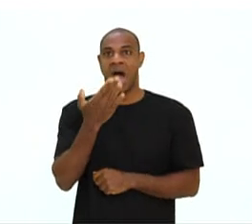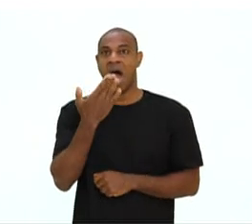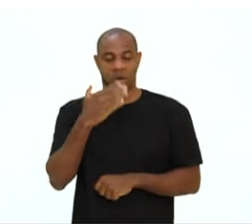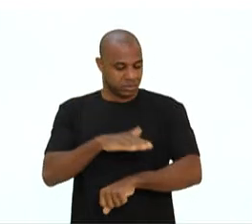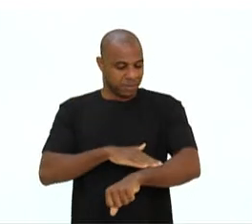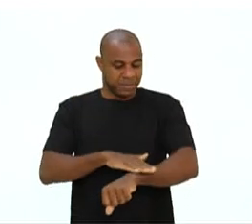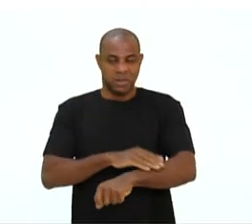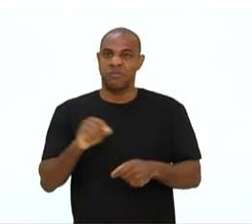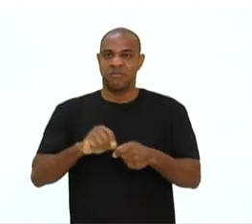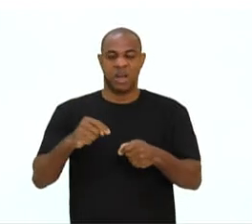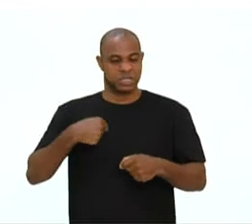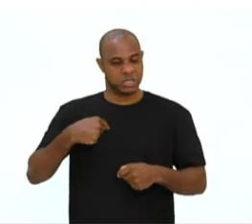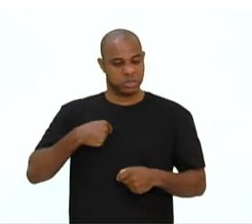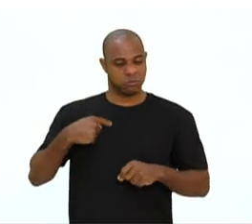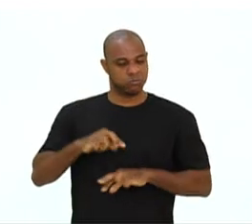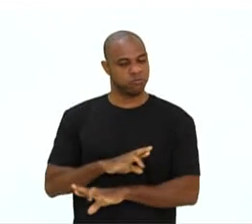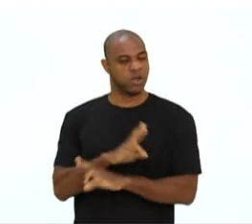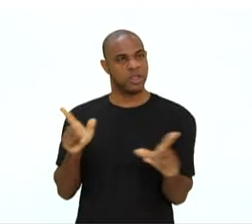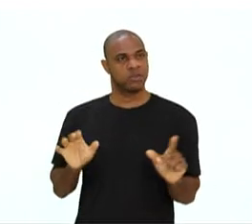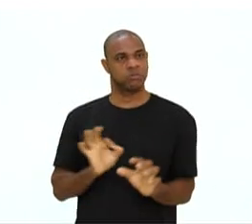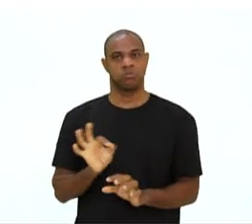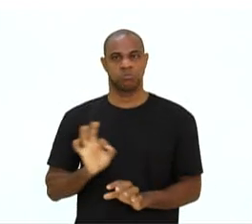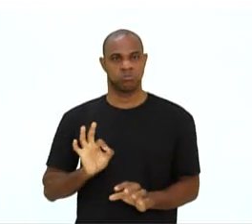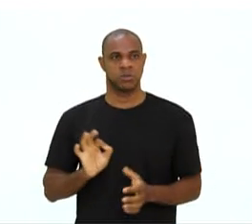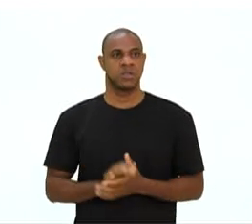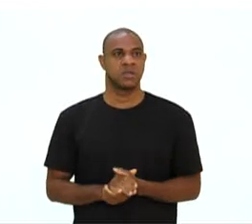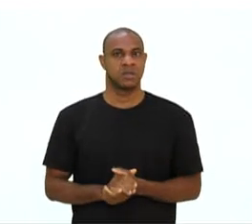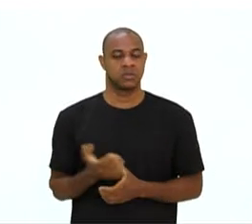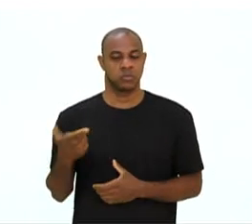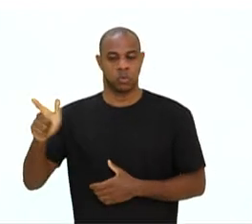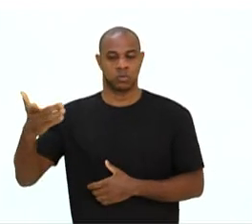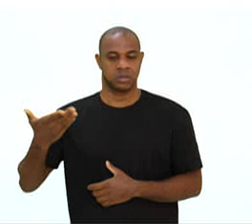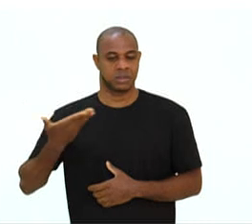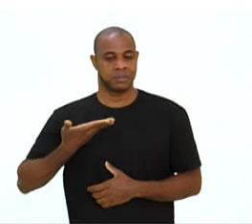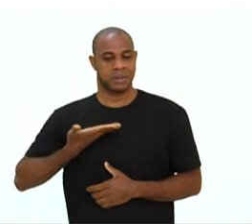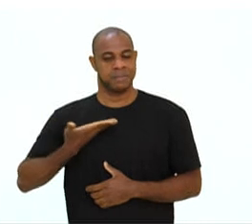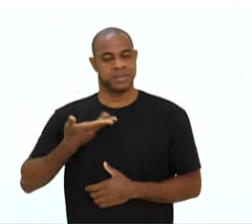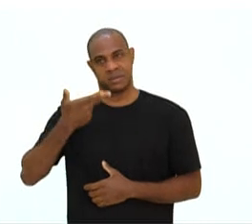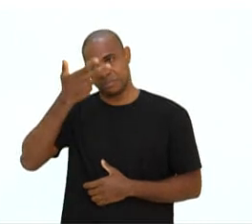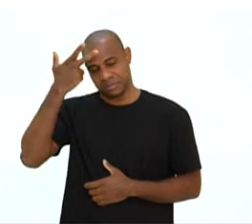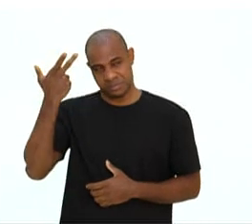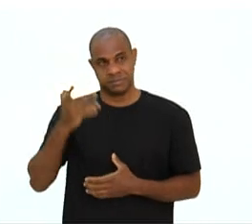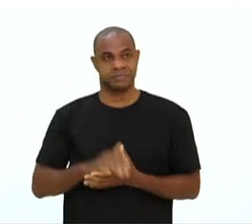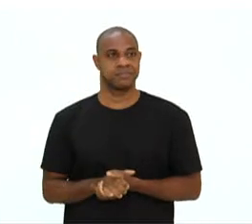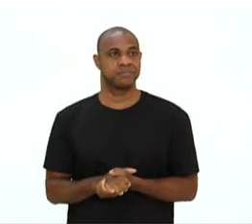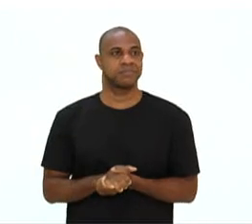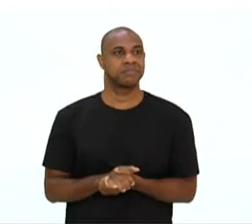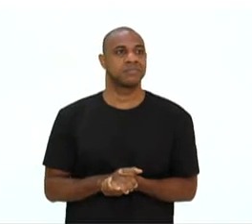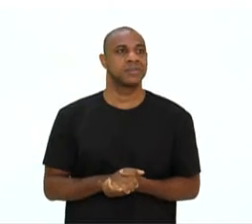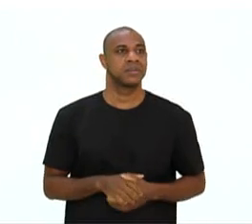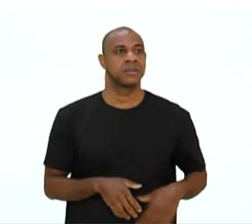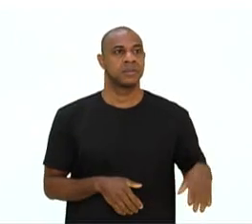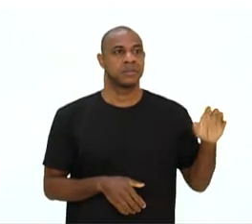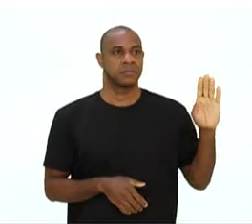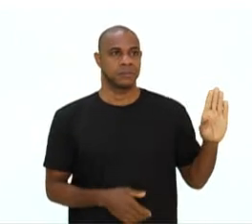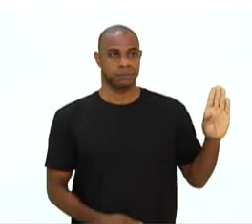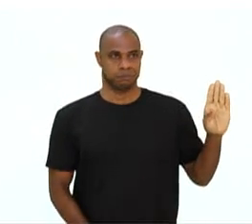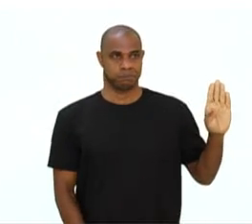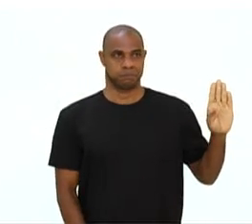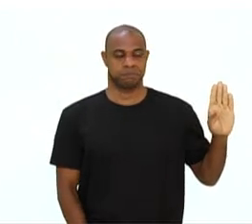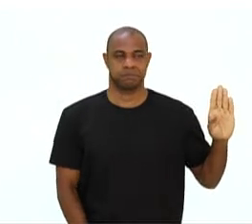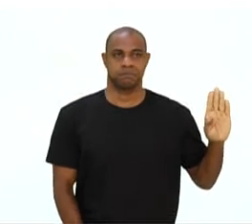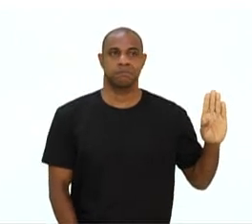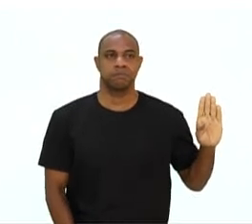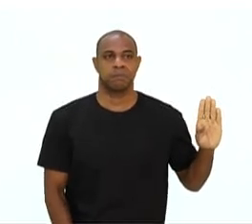de mim diferente, né, dos colegas que eu tenho de outras raças. So, will my page